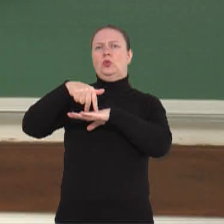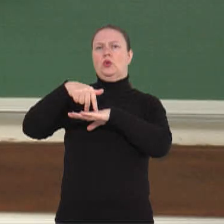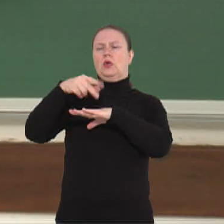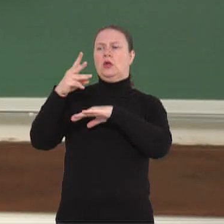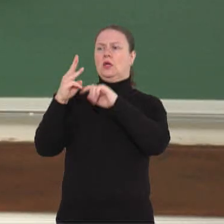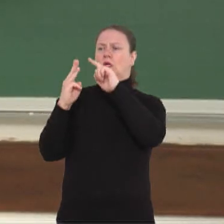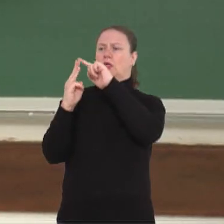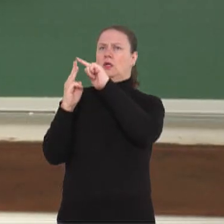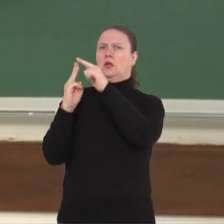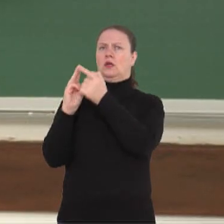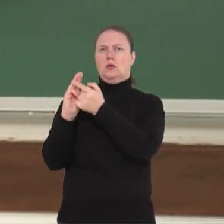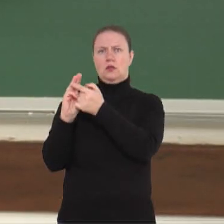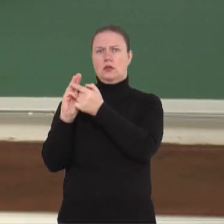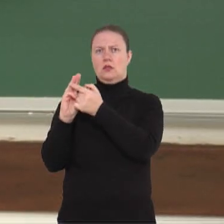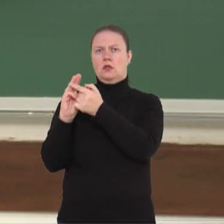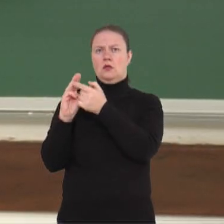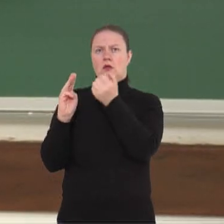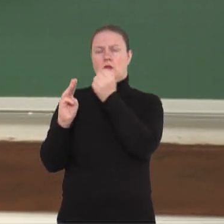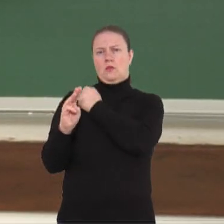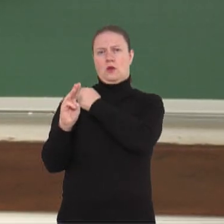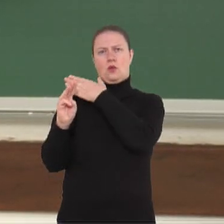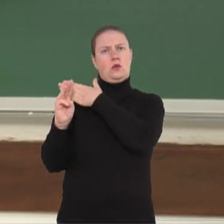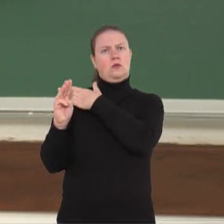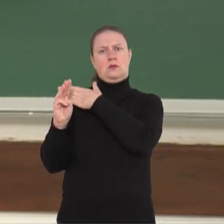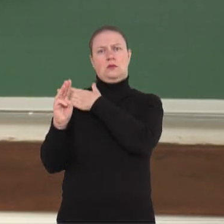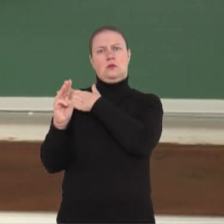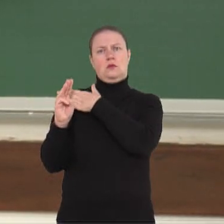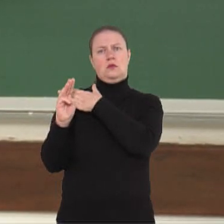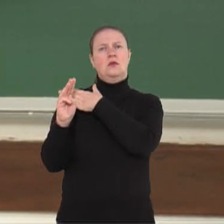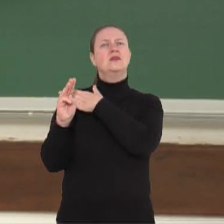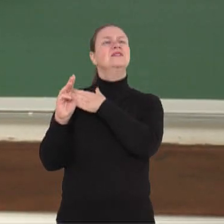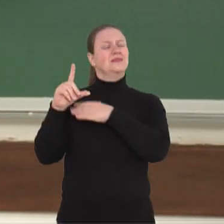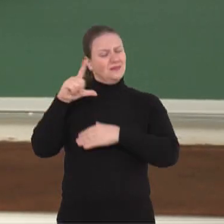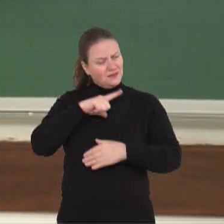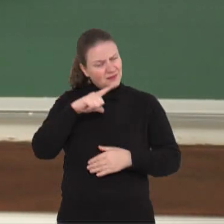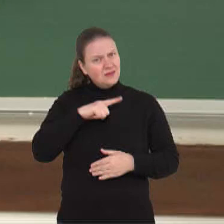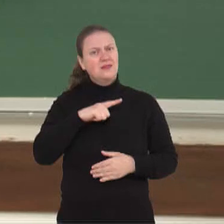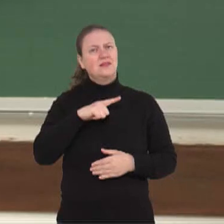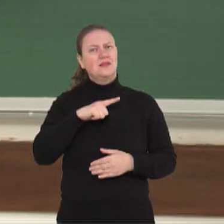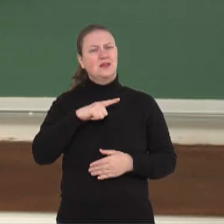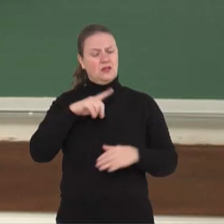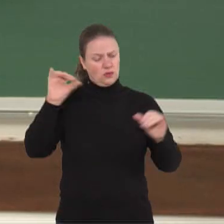vivendo claramente um preconceito racial, sócio-histórico bem marcado